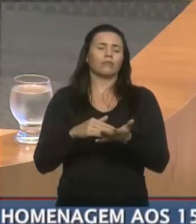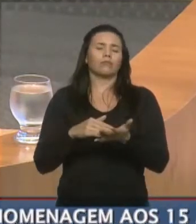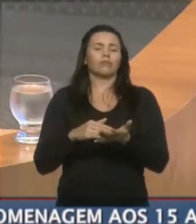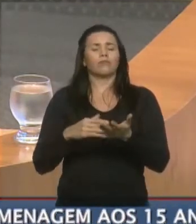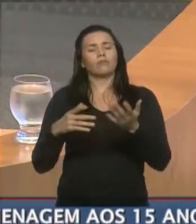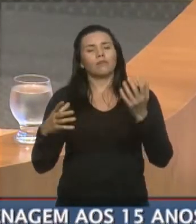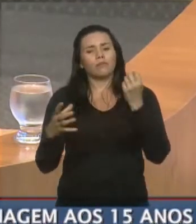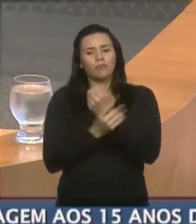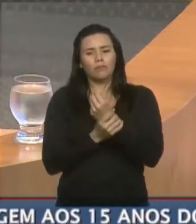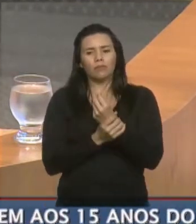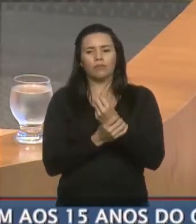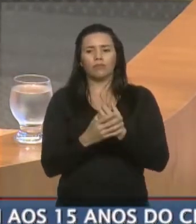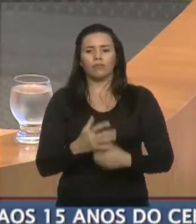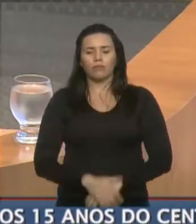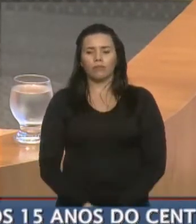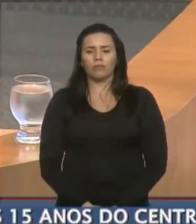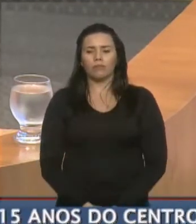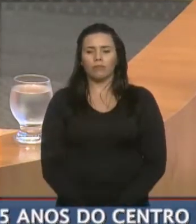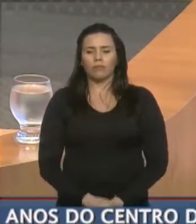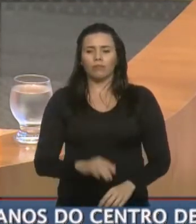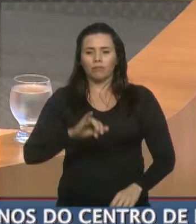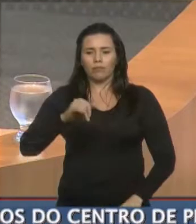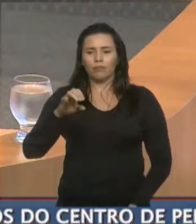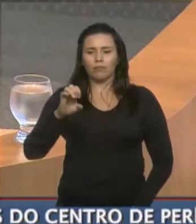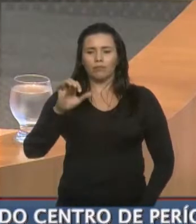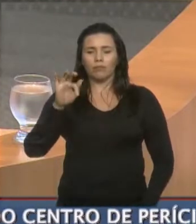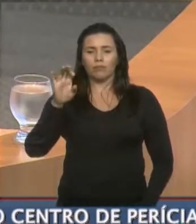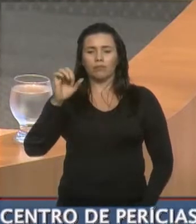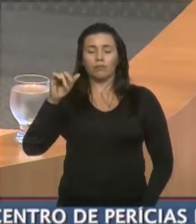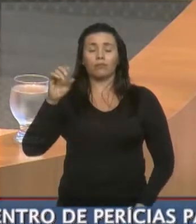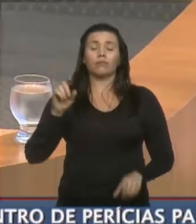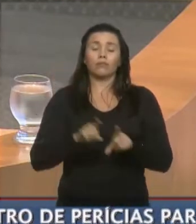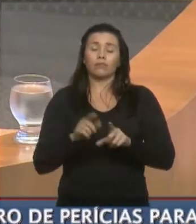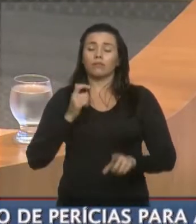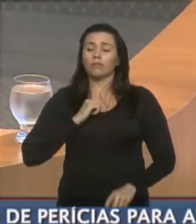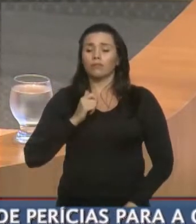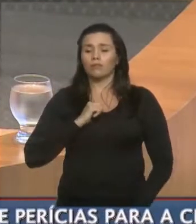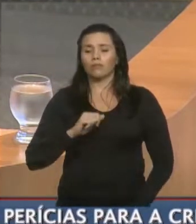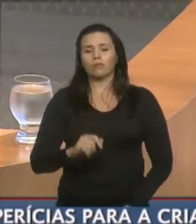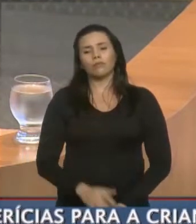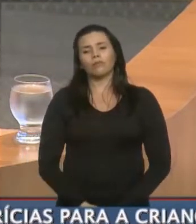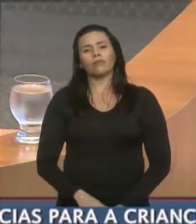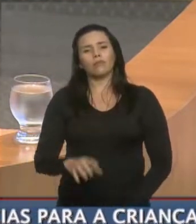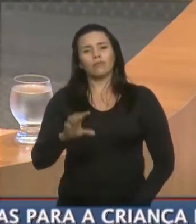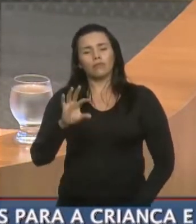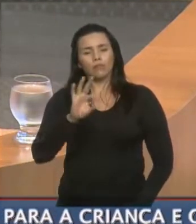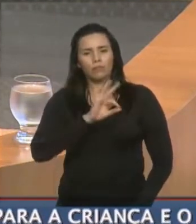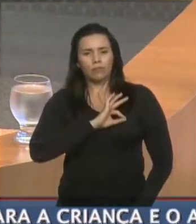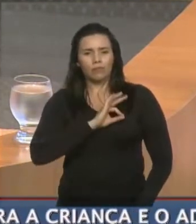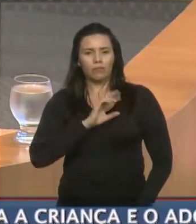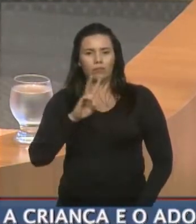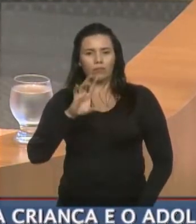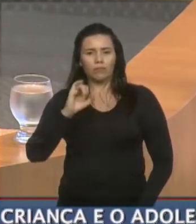senhor Leonardo Diniz, delegado-geral de Polícia Civil, autoridades militares presentes,